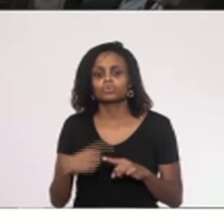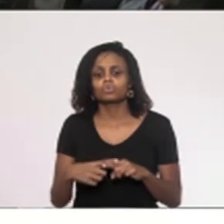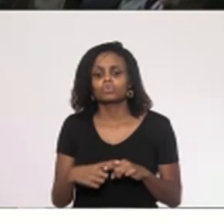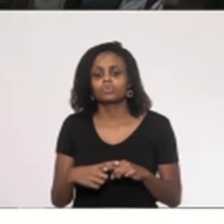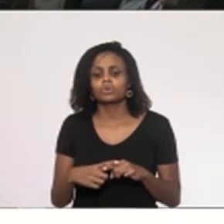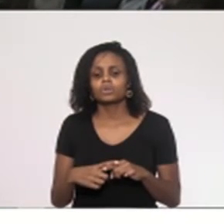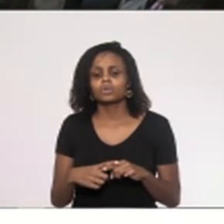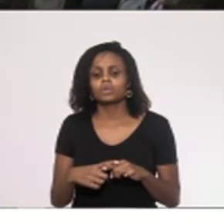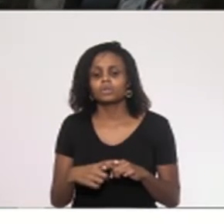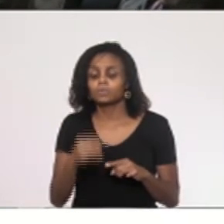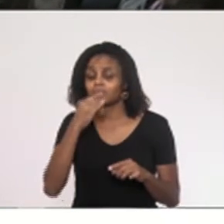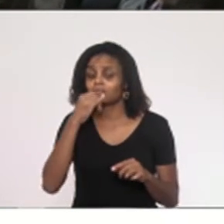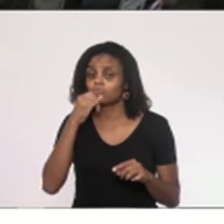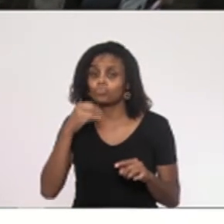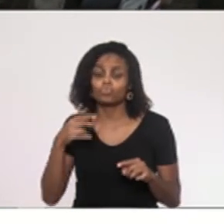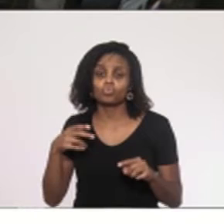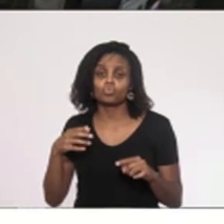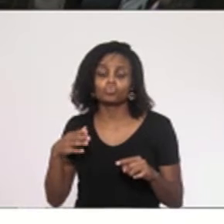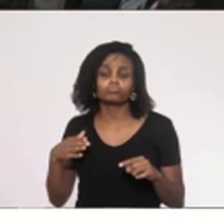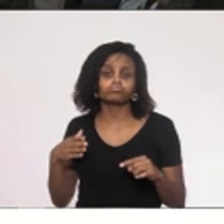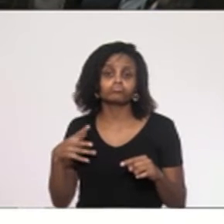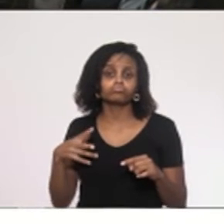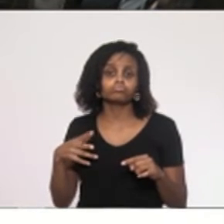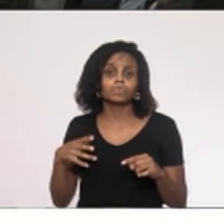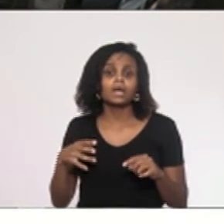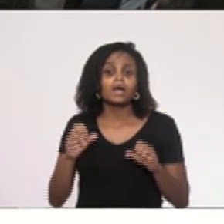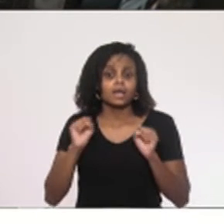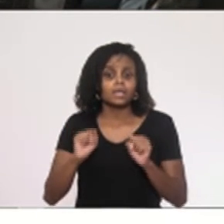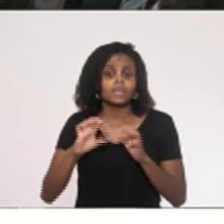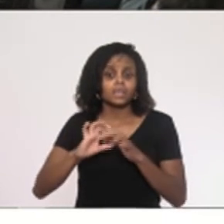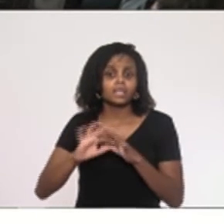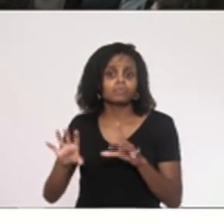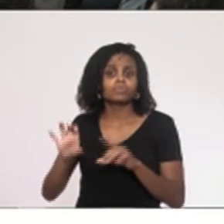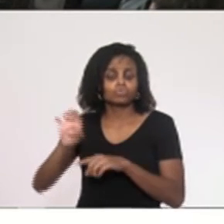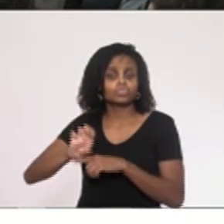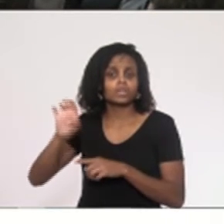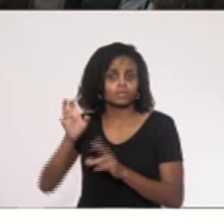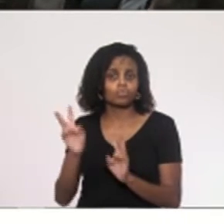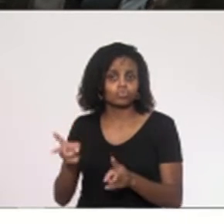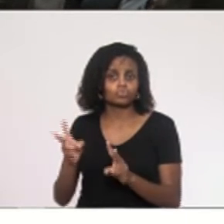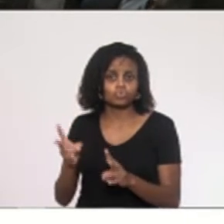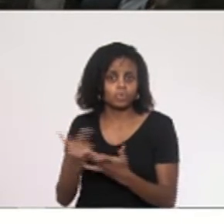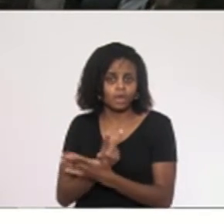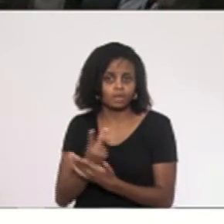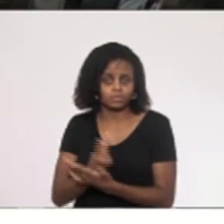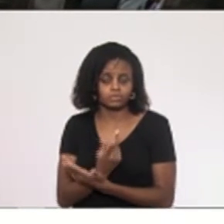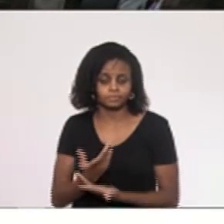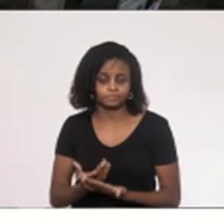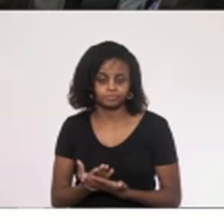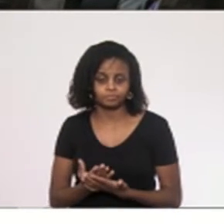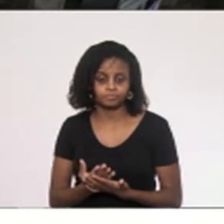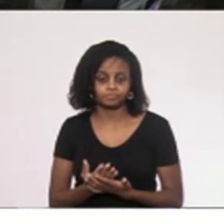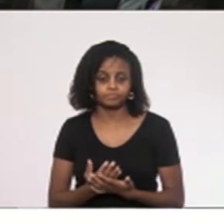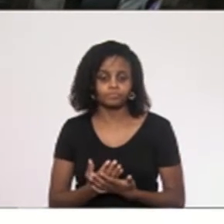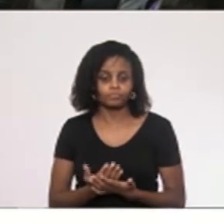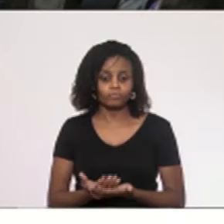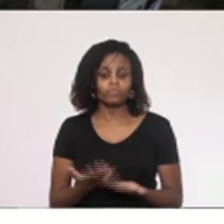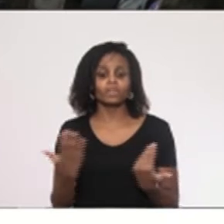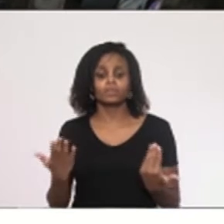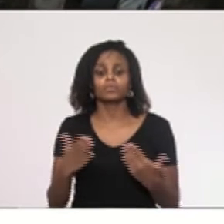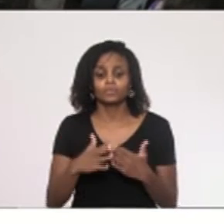está, não impede, por exemplo, que o Estado, de novo, pratique dessa forma. Sim, eu estou dizendo privilégios. que não há como...